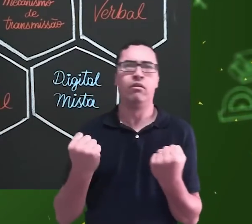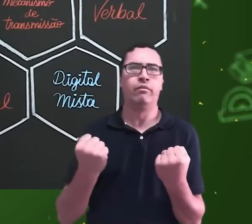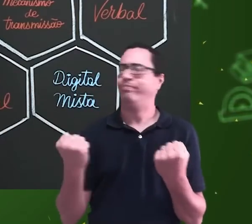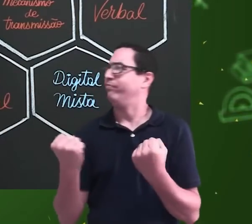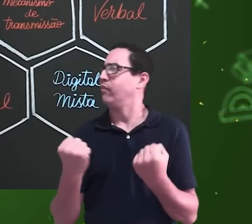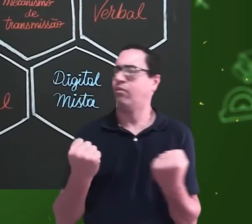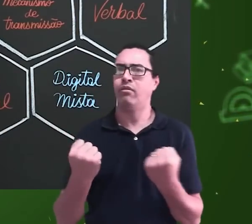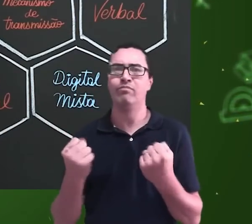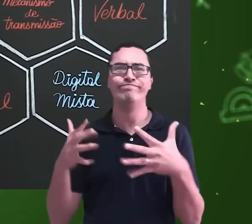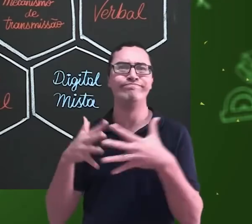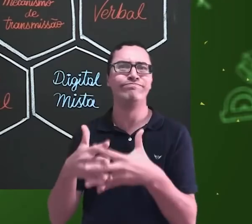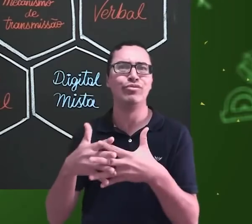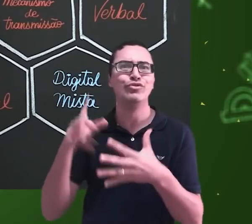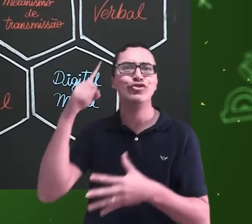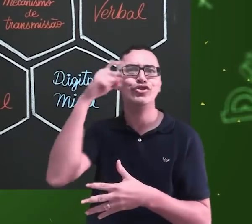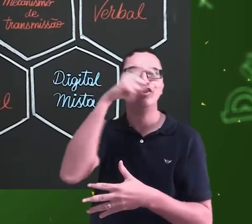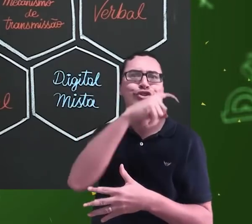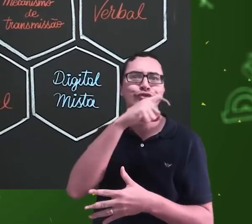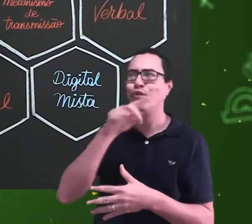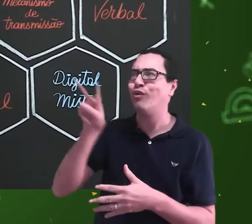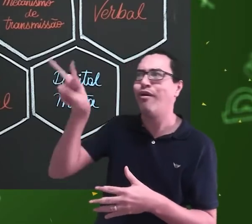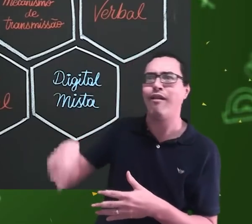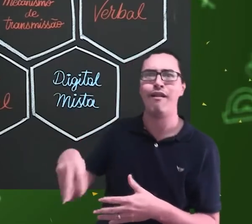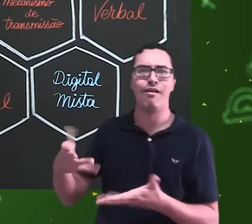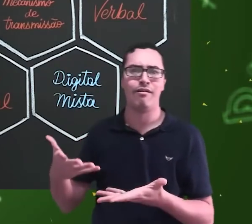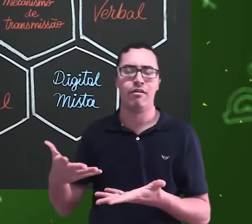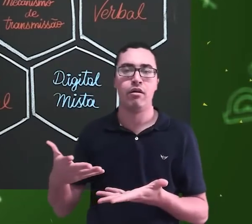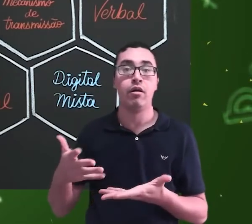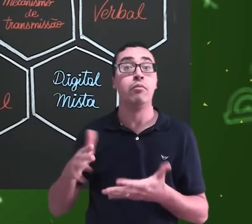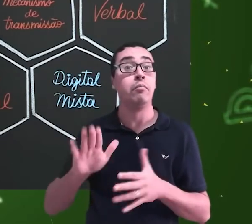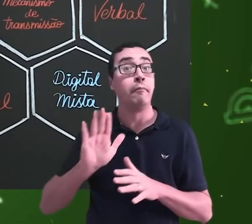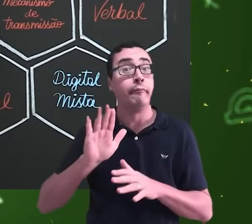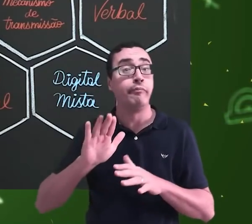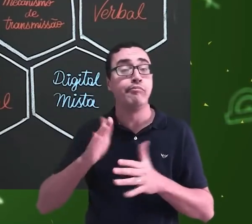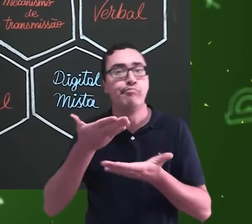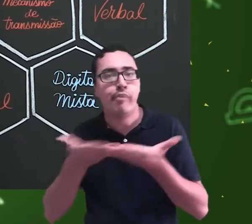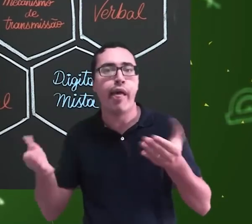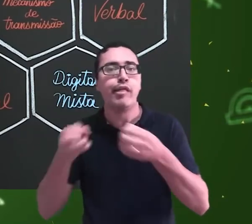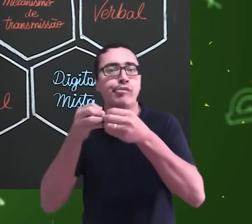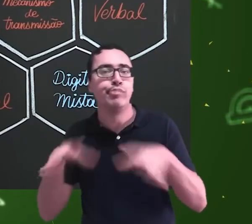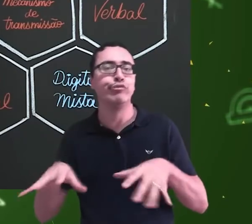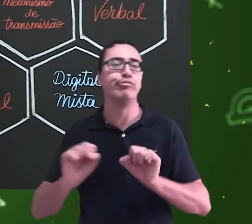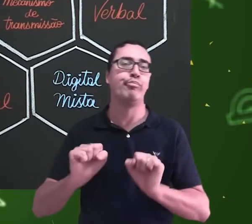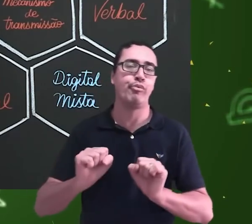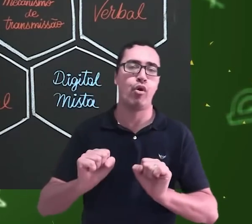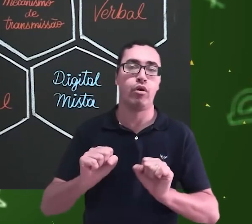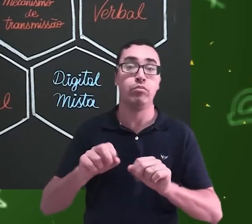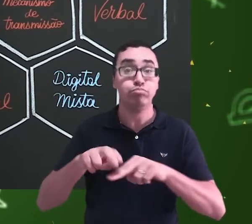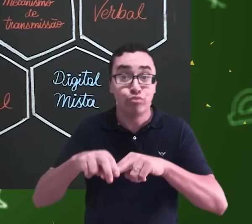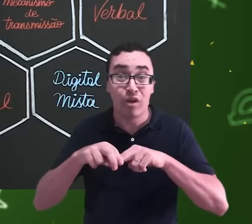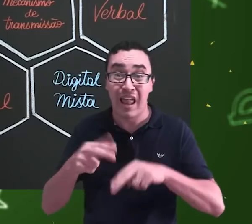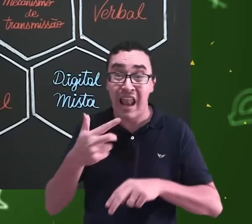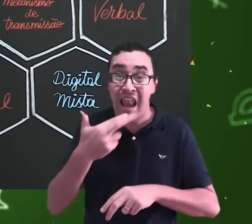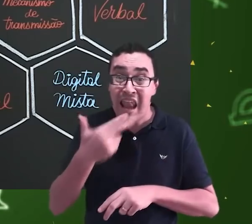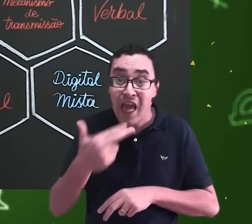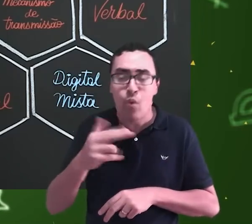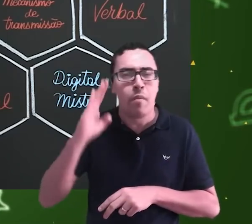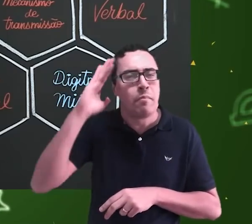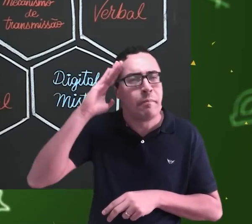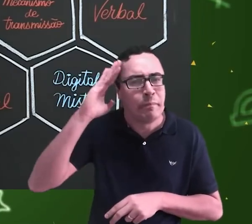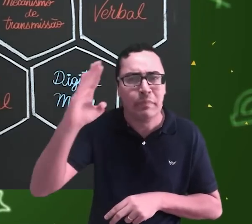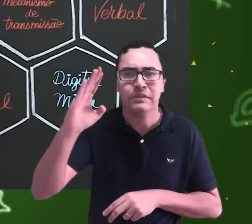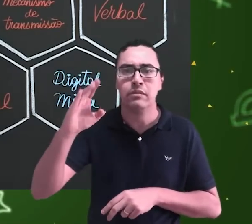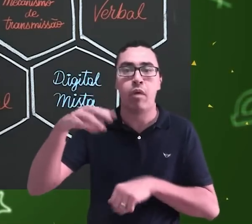de comunicação, as pessoas nem iam conseguir ler e o objetivo principal da língua e da linguagem, que é comunicar, transmitir uma mensagem, ia